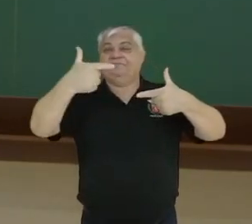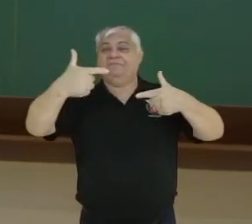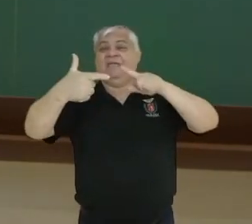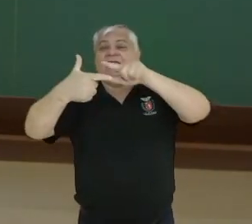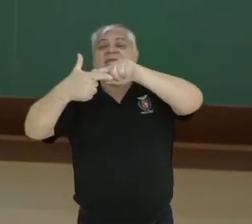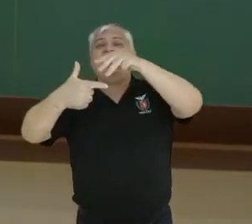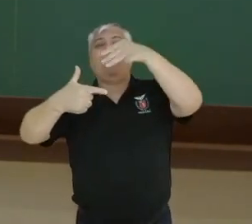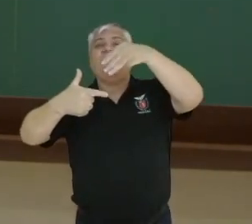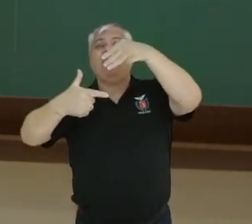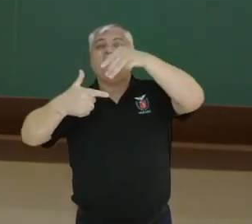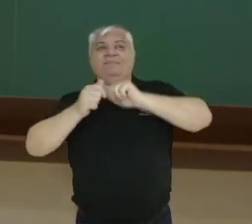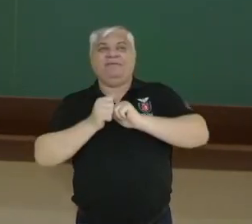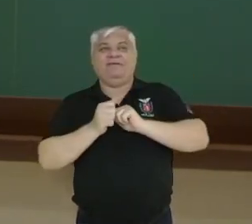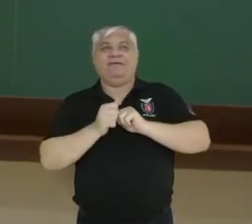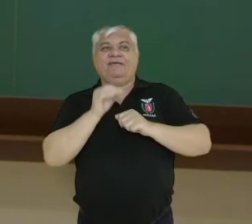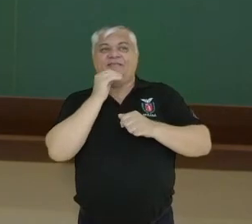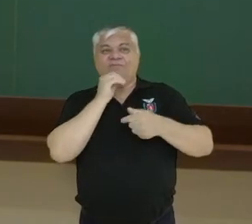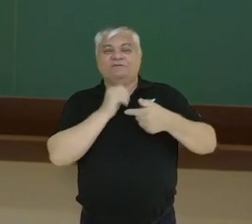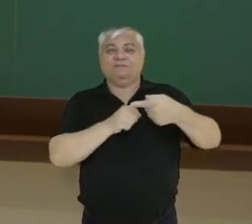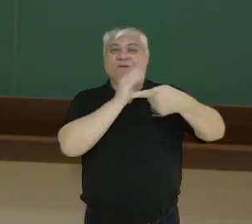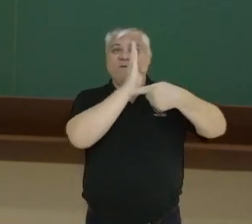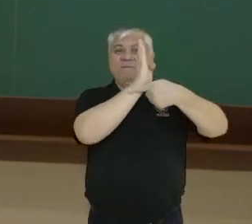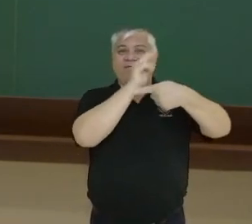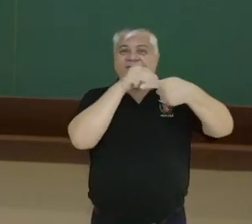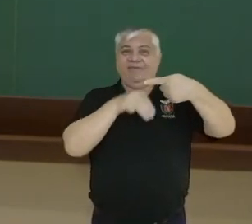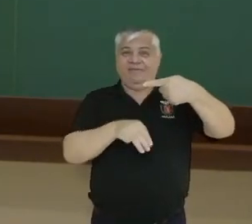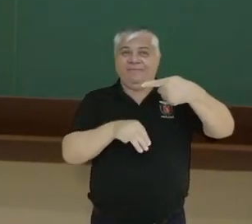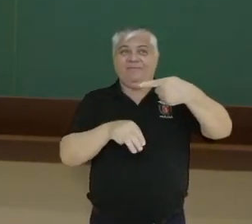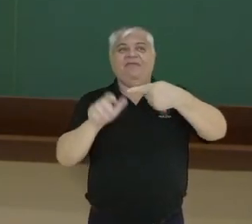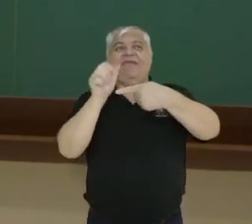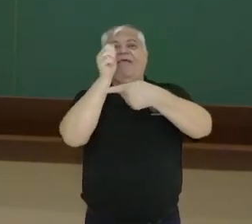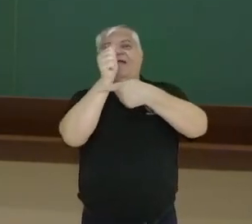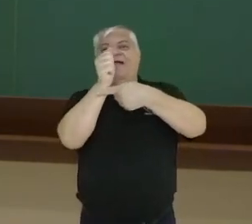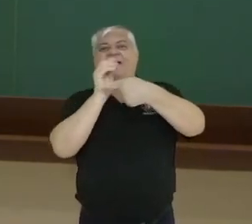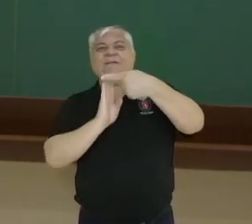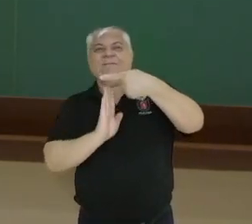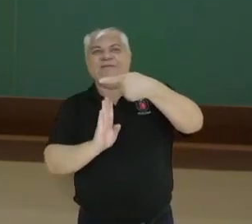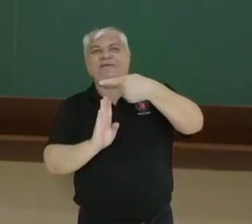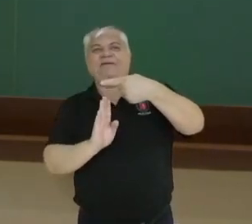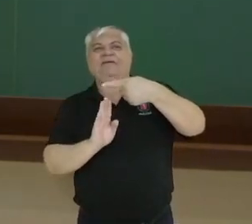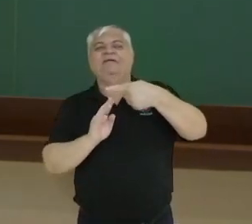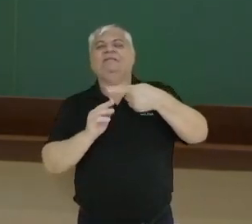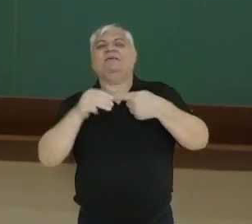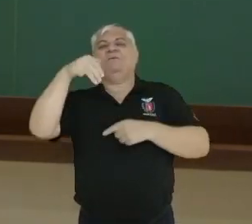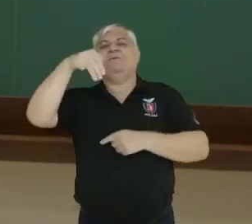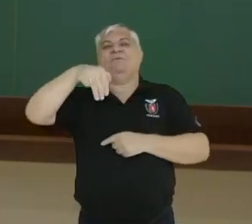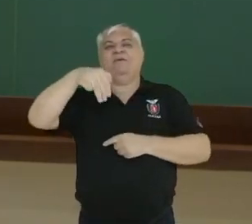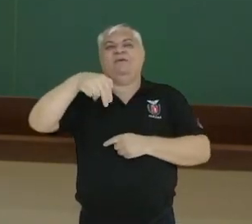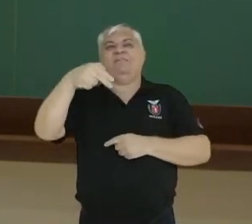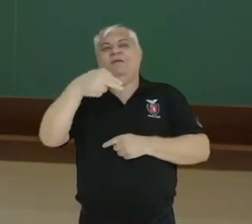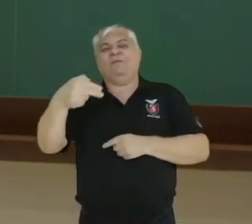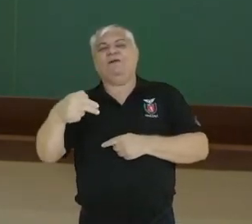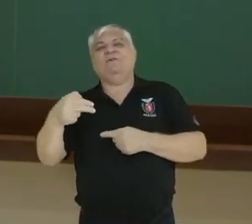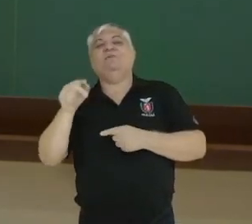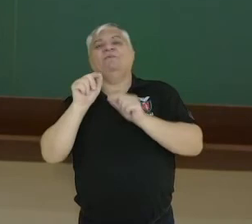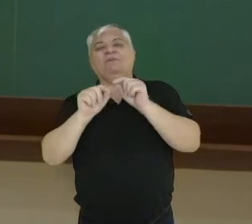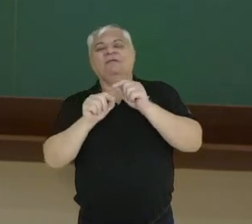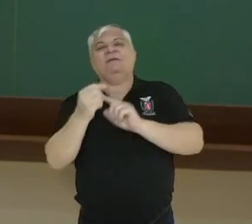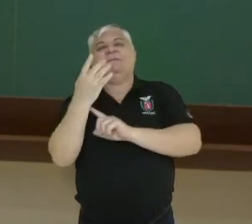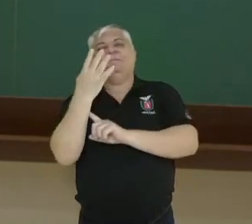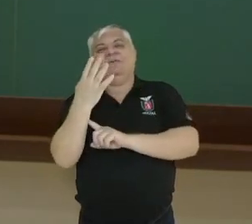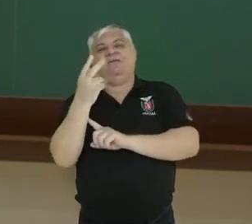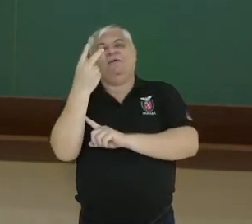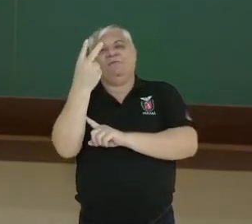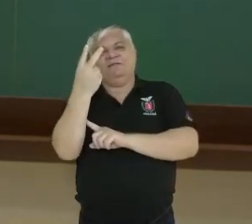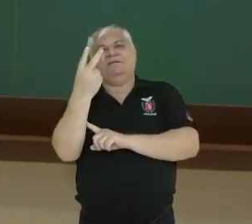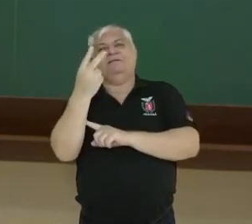está para o lado B. Está para é assim, fração, né? Multiplicando em x, eu tenho o M, que é aquele outro pedaço,